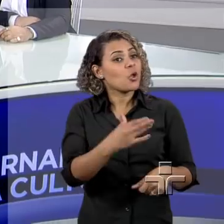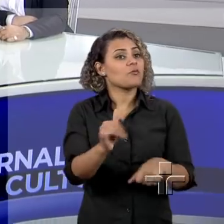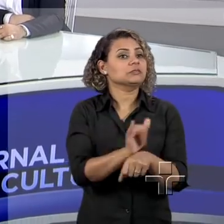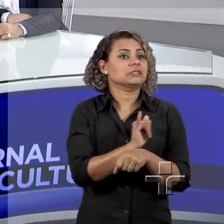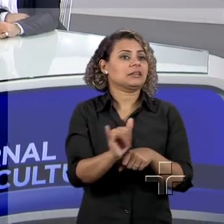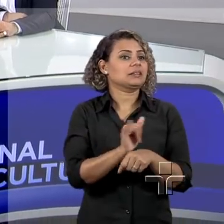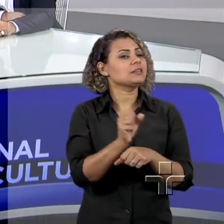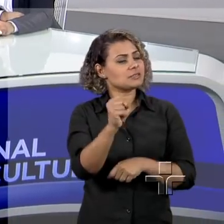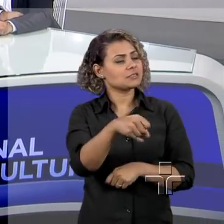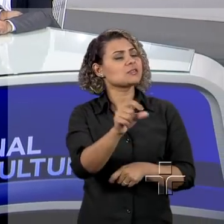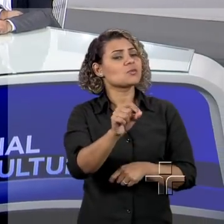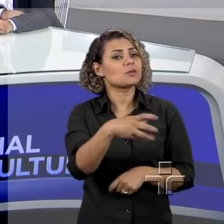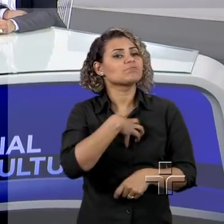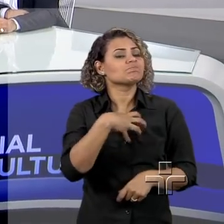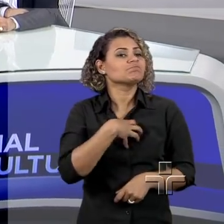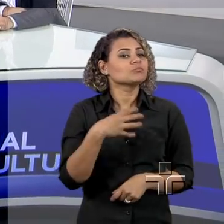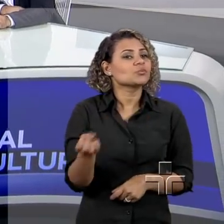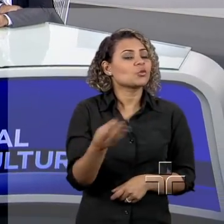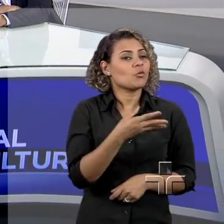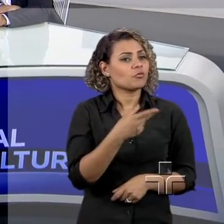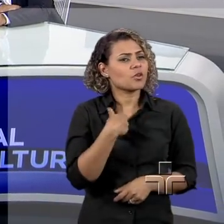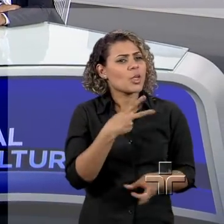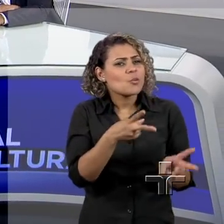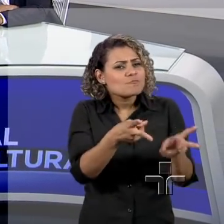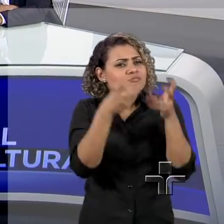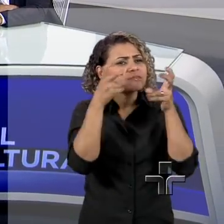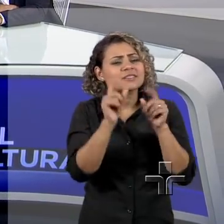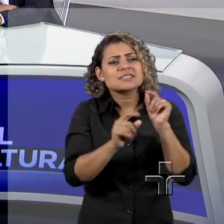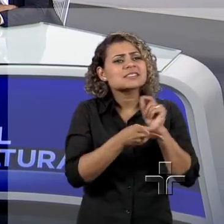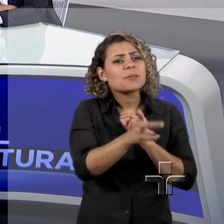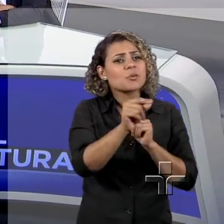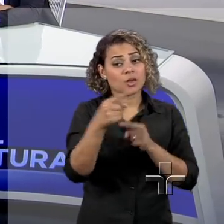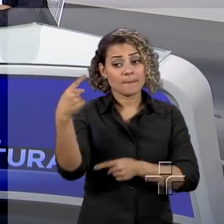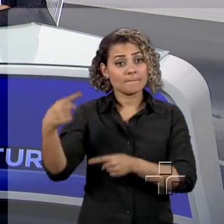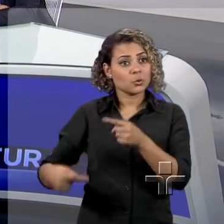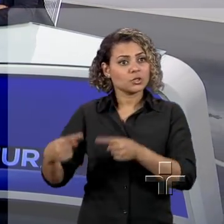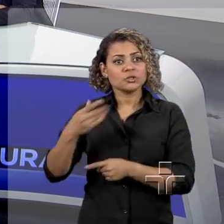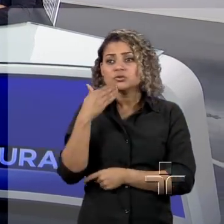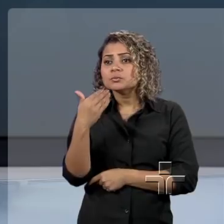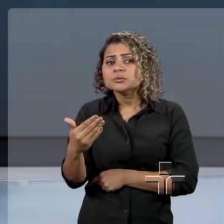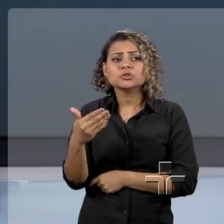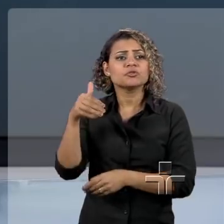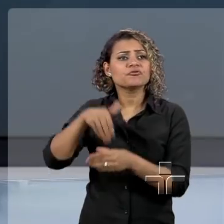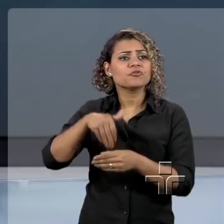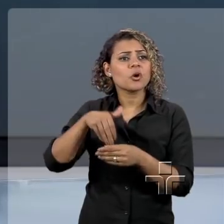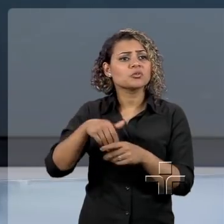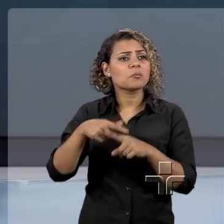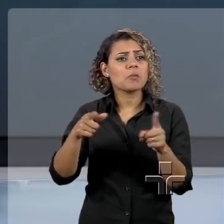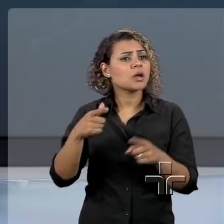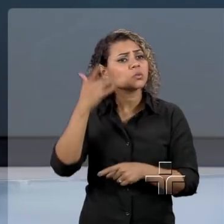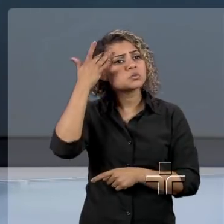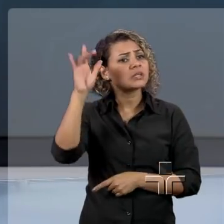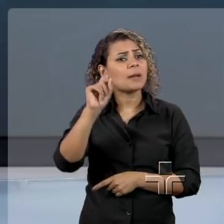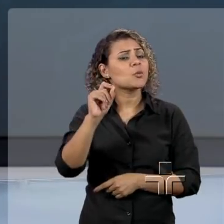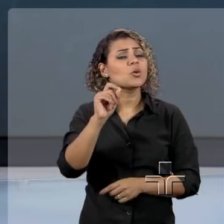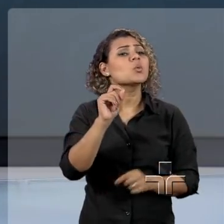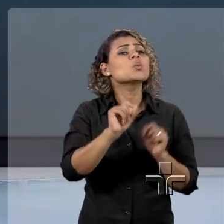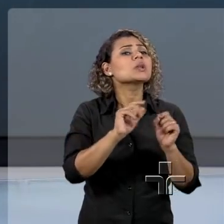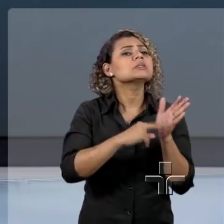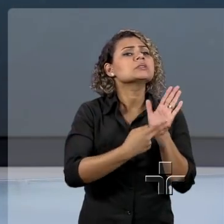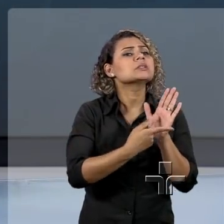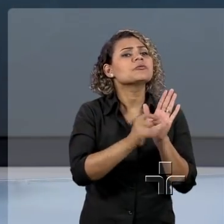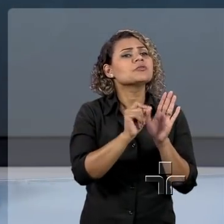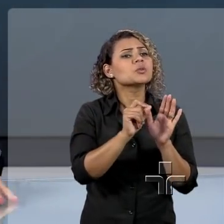dúvida, e essa é uma coisa que sempre me chama a atenção, como o político que vai pedir voto sequer sabe o que é economia criativa. É